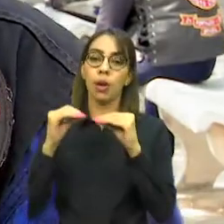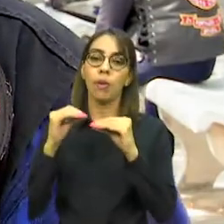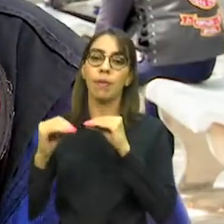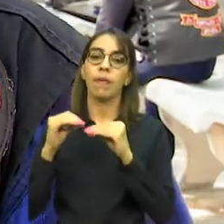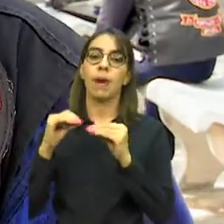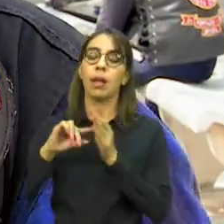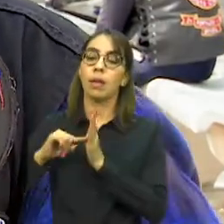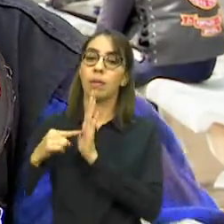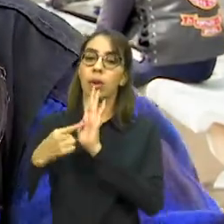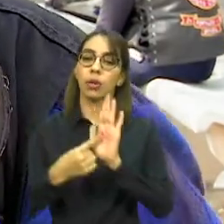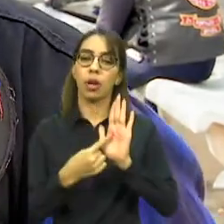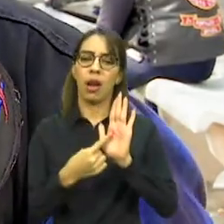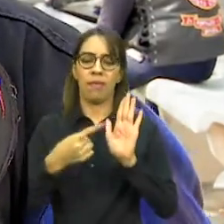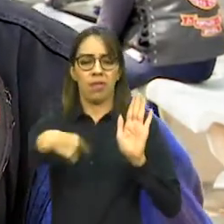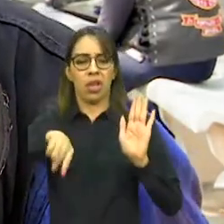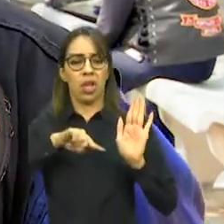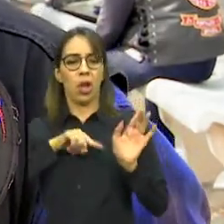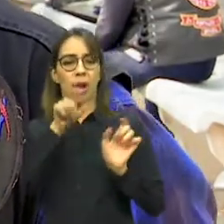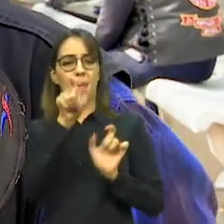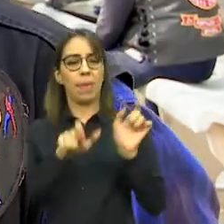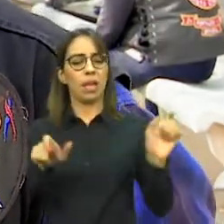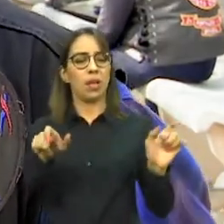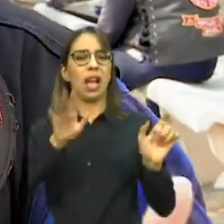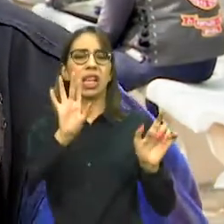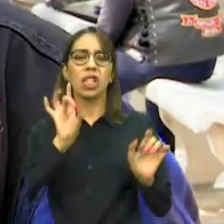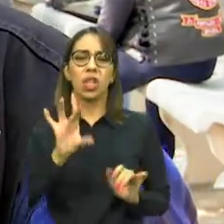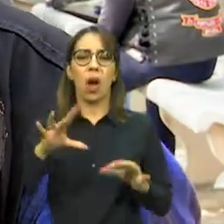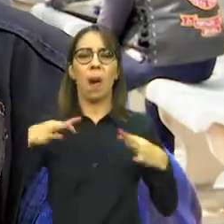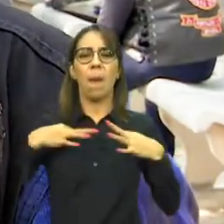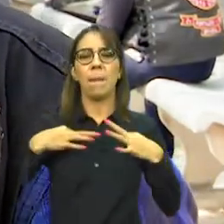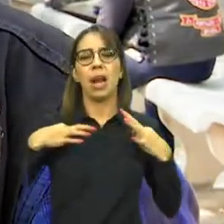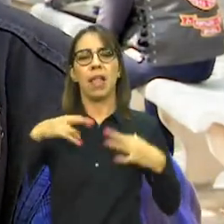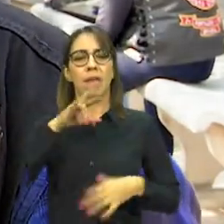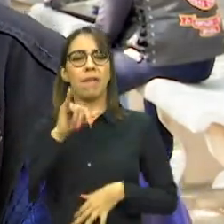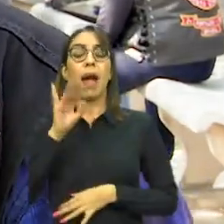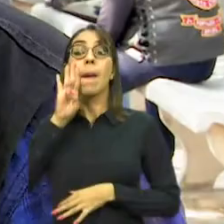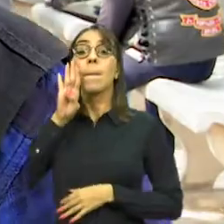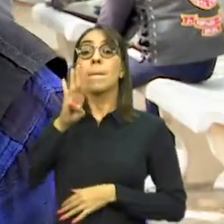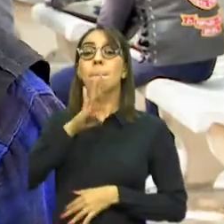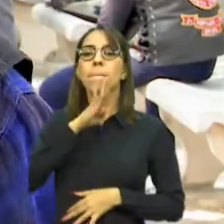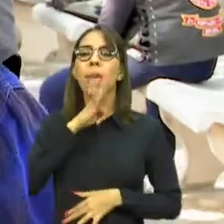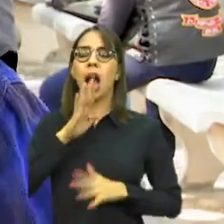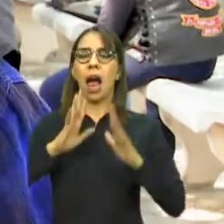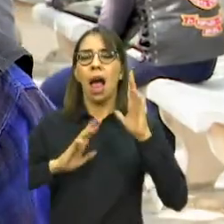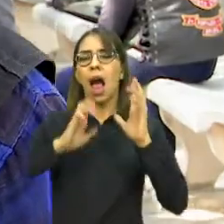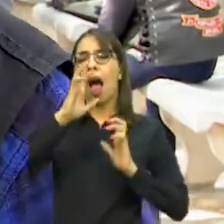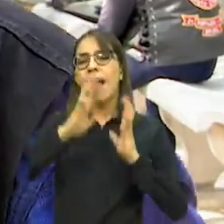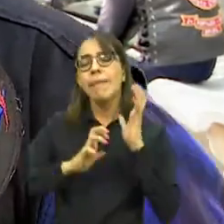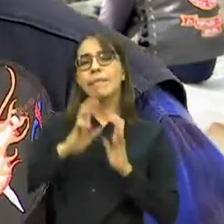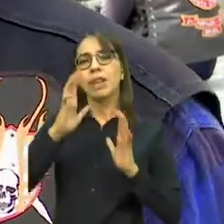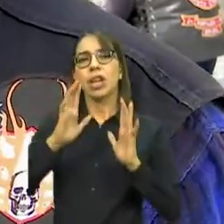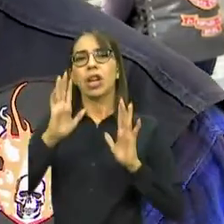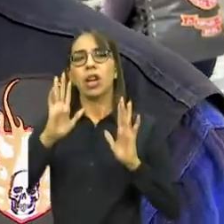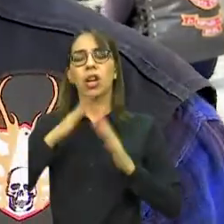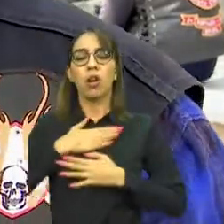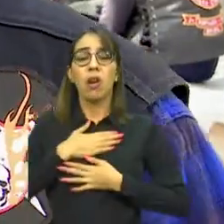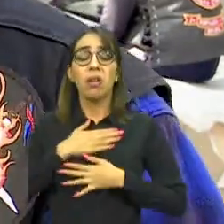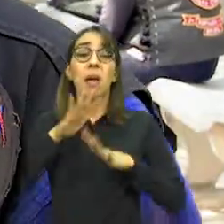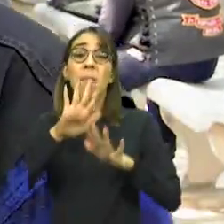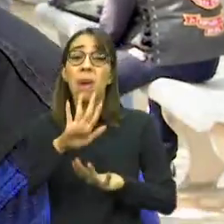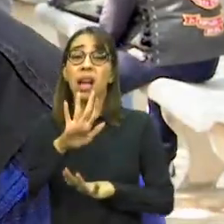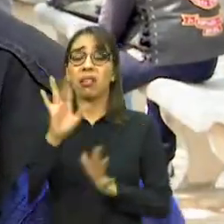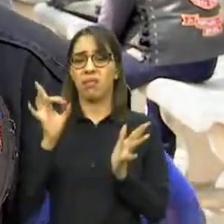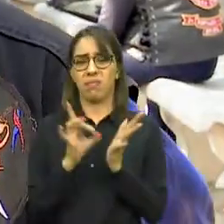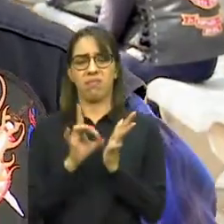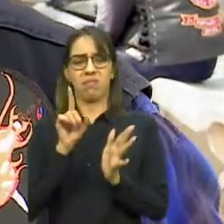como aqueles caras que andam de preto, que entram no bar, faz confusão e tudo. E, na verdade, isso aí é fantasia.